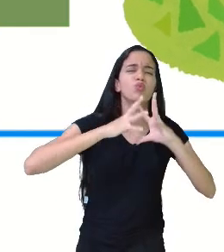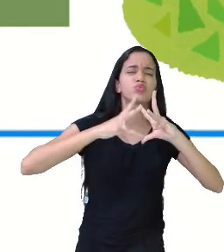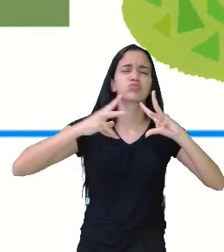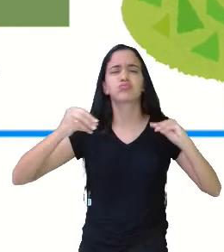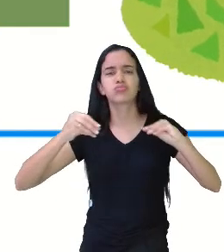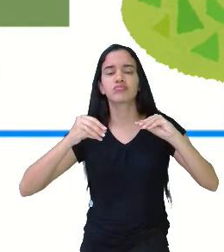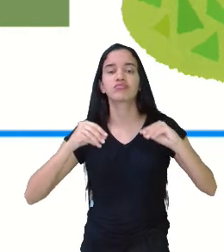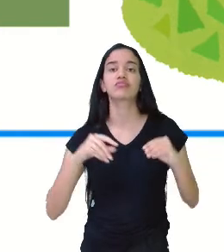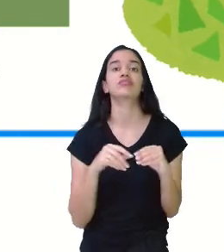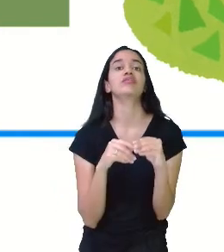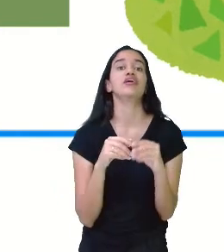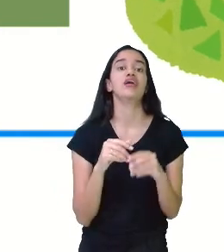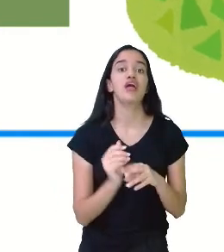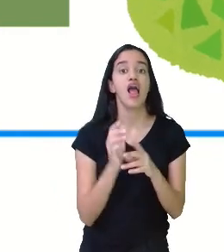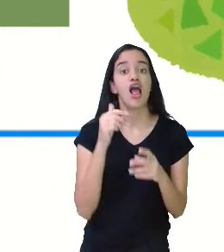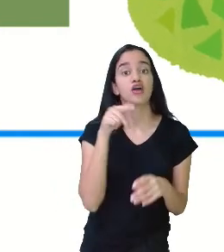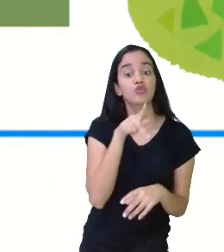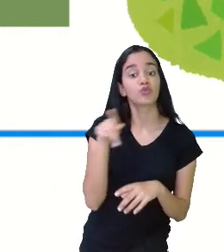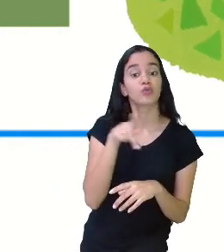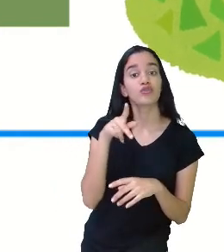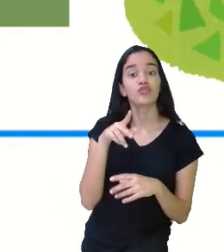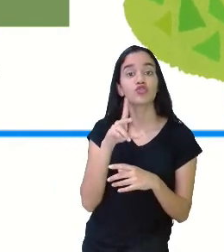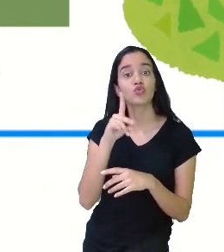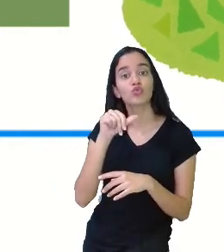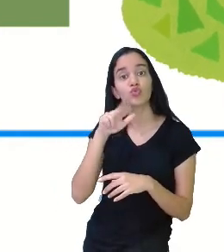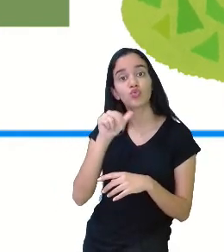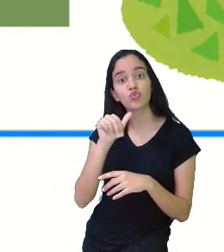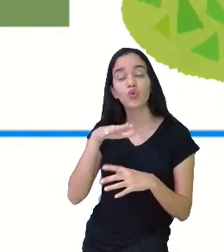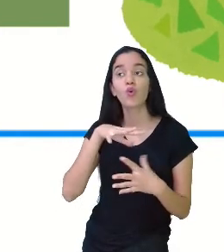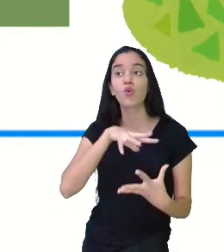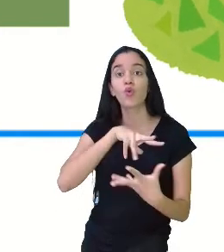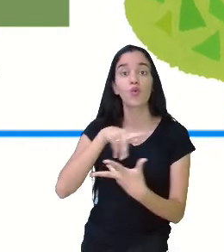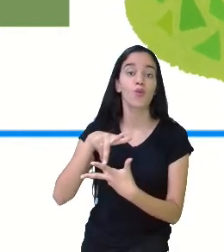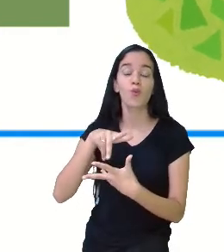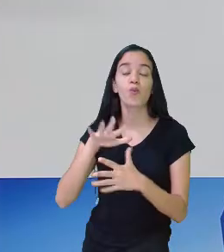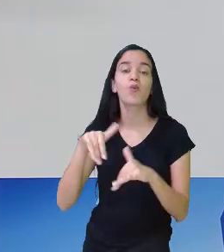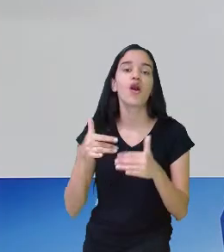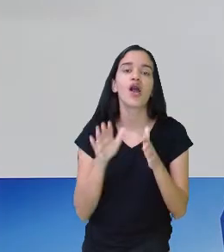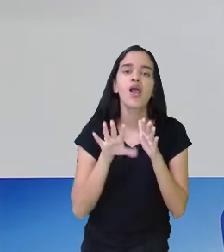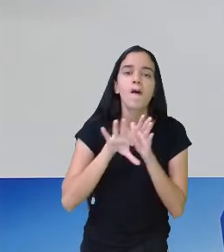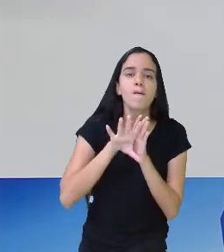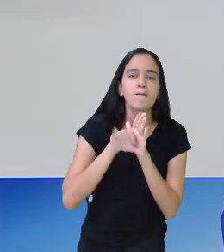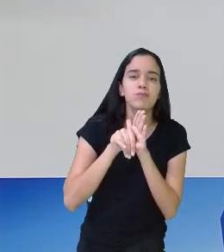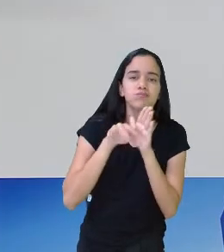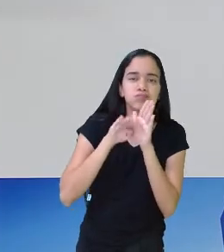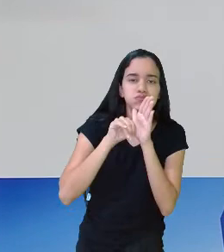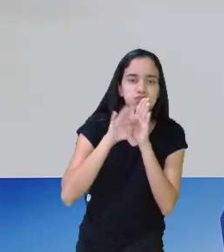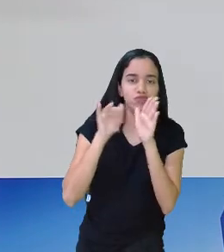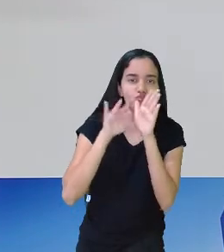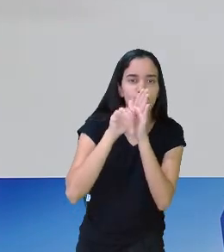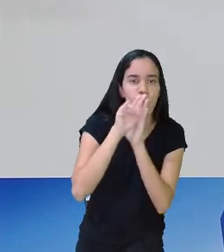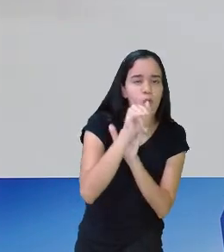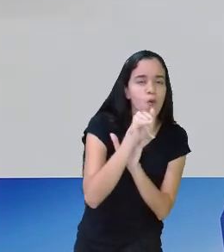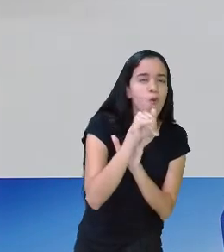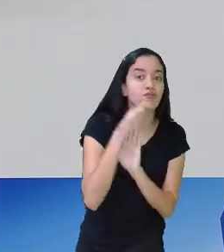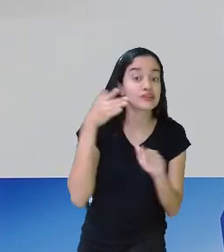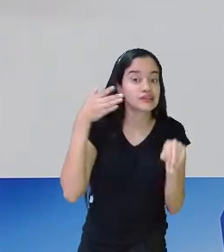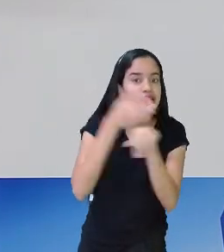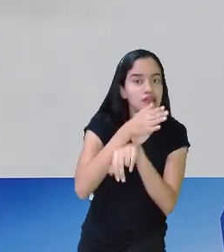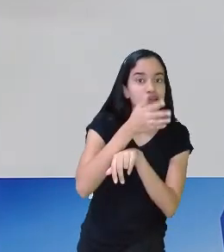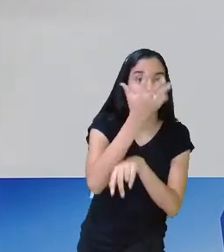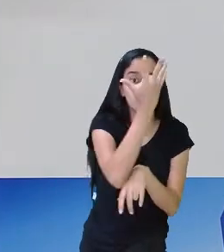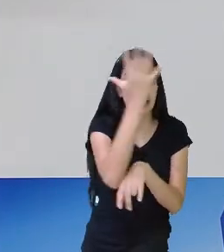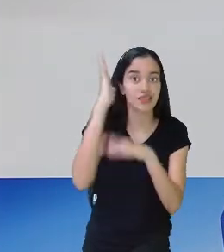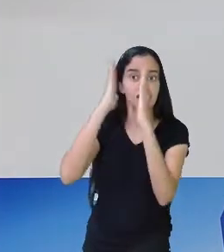é do Dudu, do professor, e o incrível mundo dos fungos. Então, entra lá na árvore e dá uma lidinha nesse